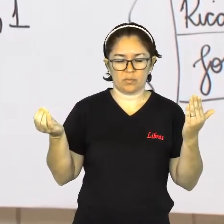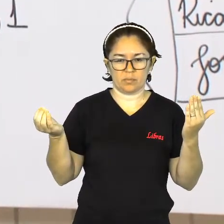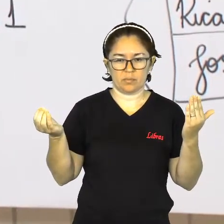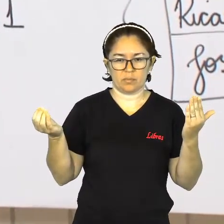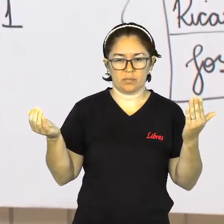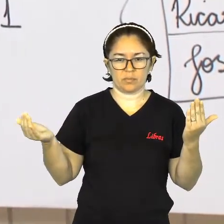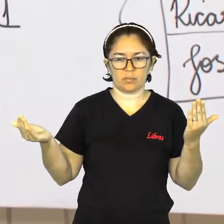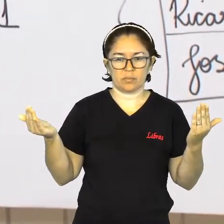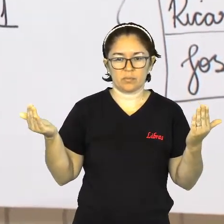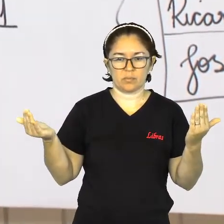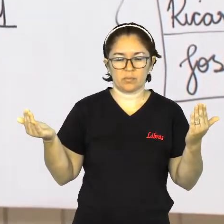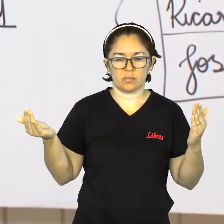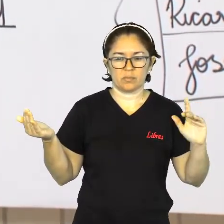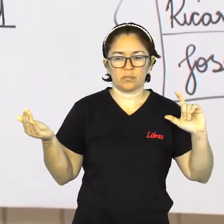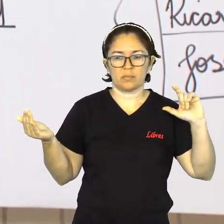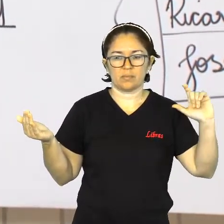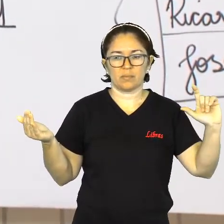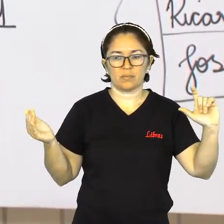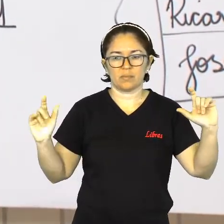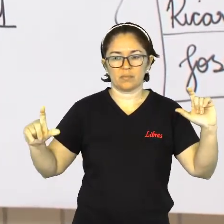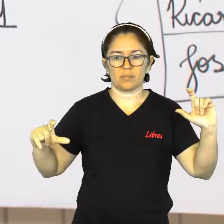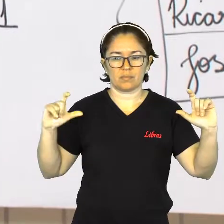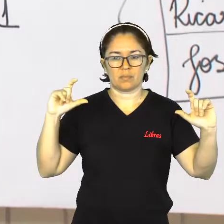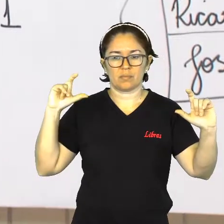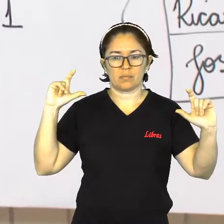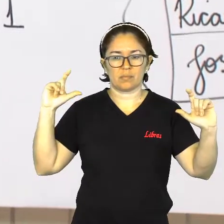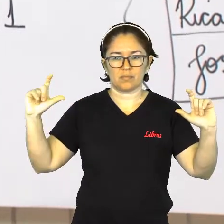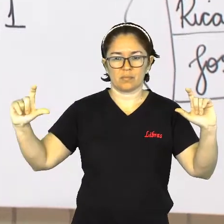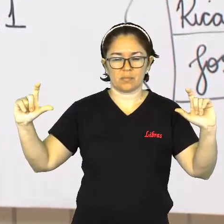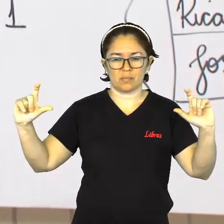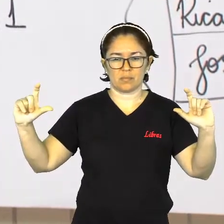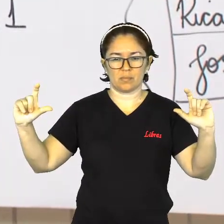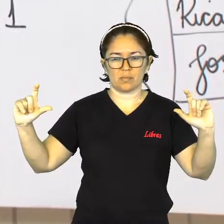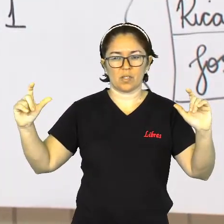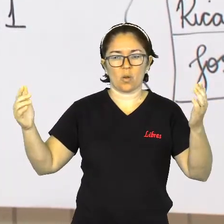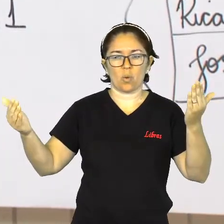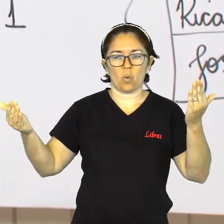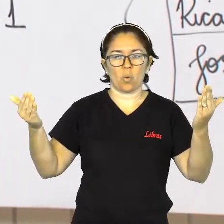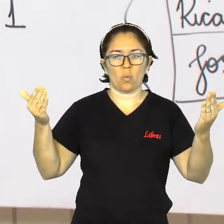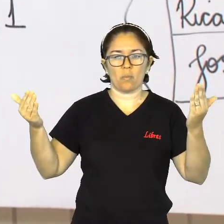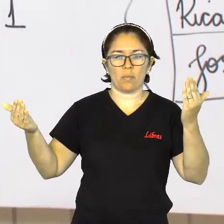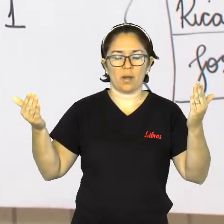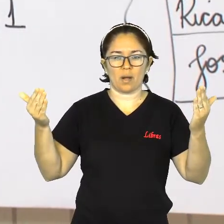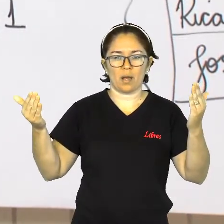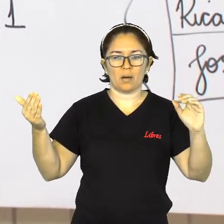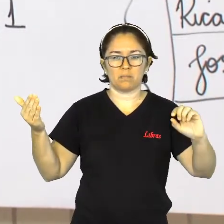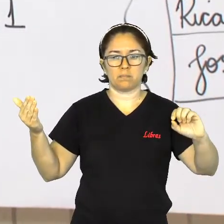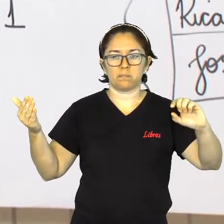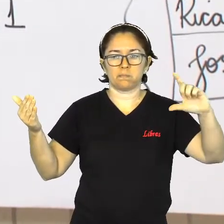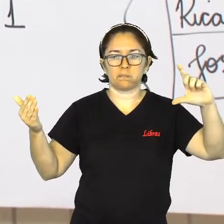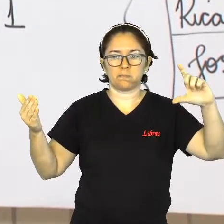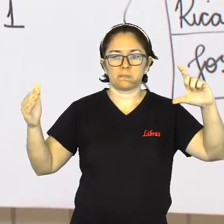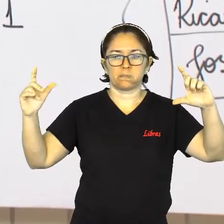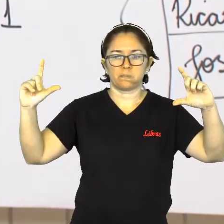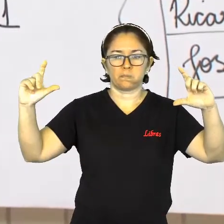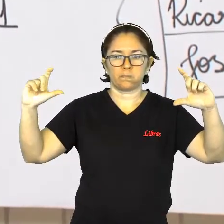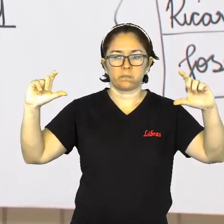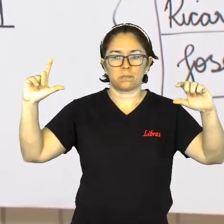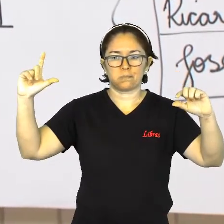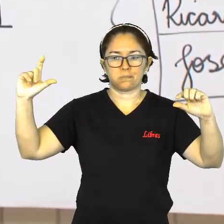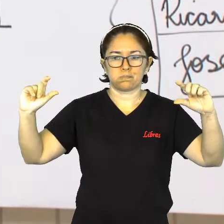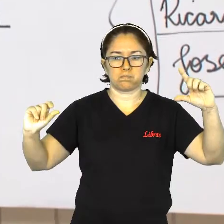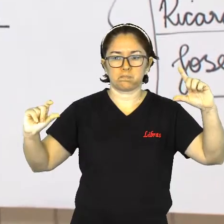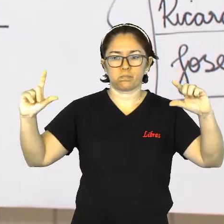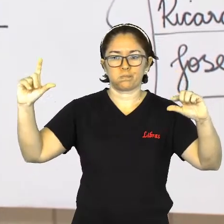centésimos. Turma, se eu comparar a parte inteira, já me ajuda. Porque aqui, ó, 3 e 2, a